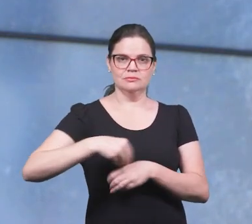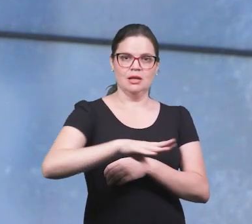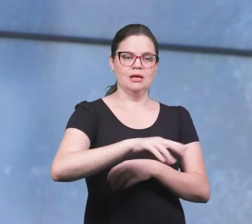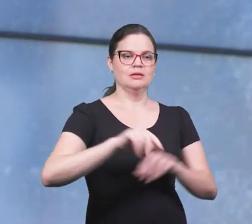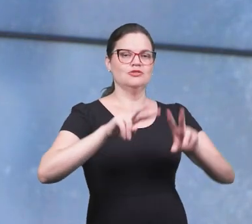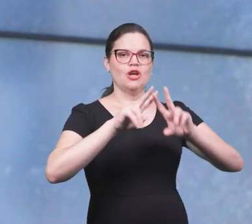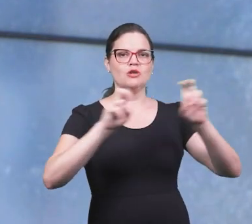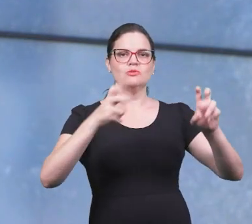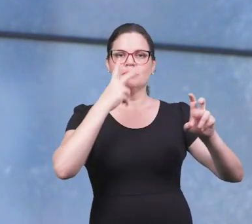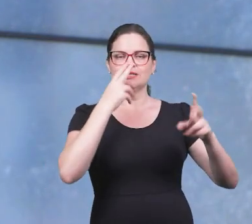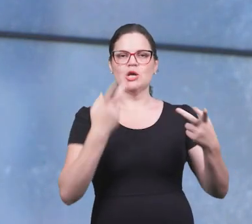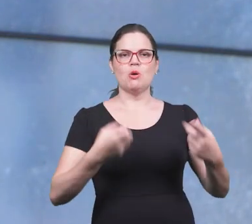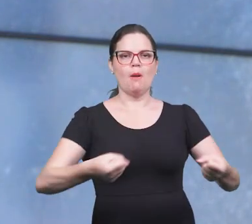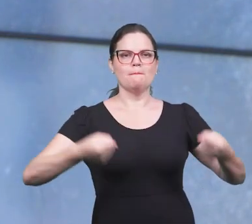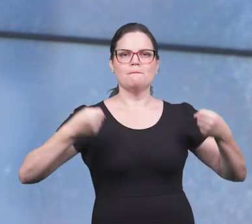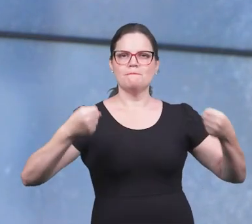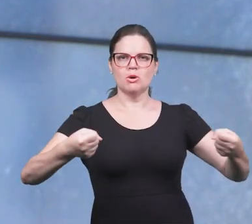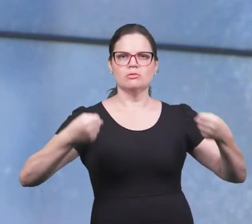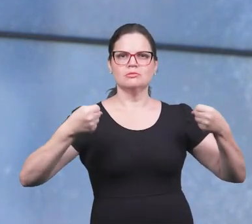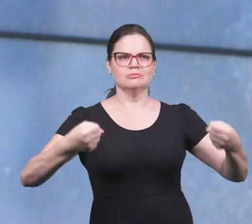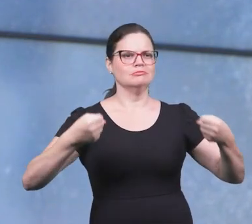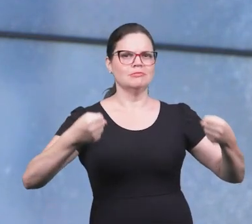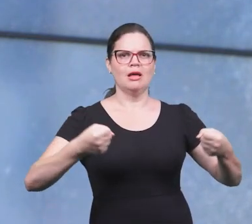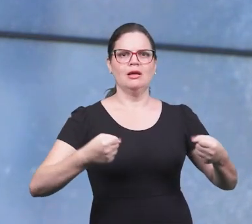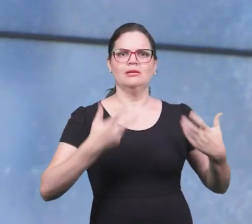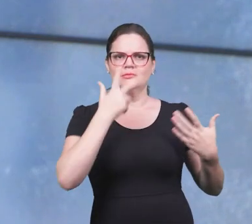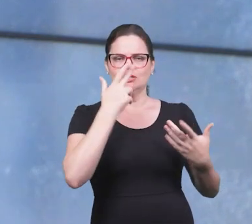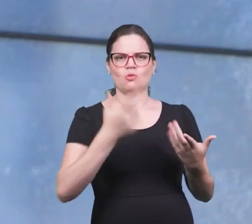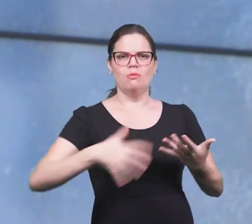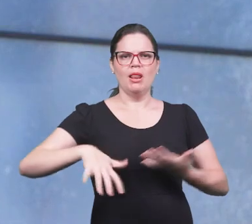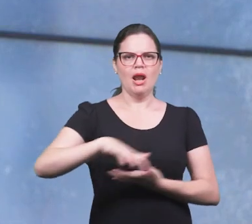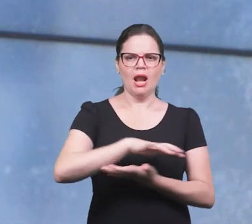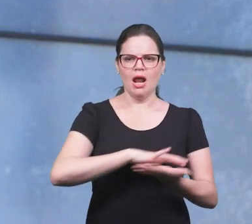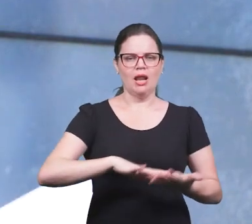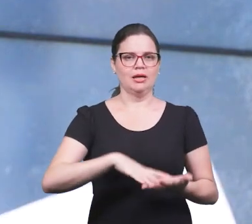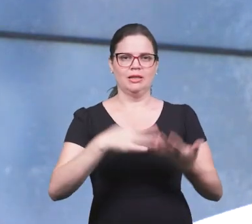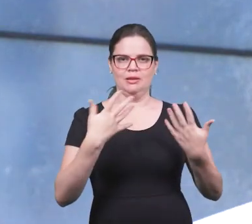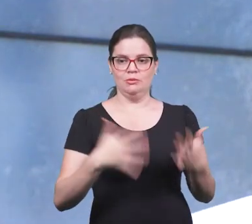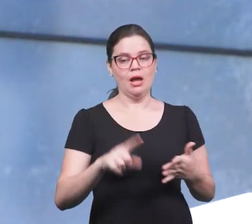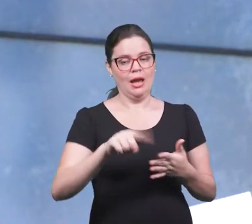protestantes. Mas o fator, né, que fez com que